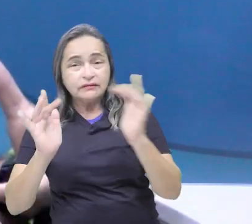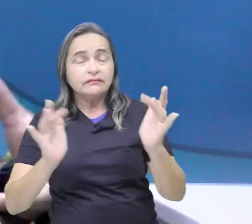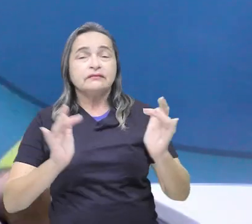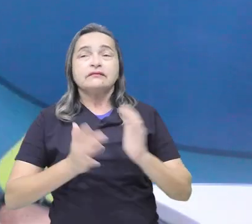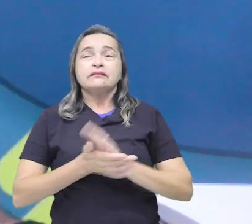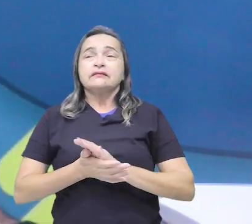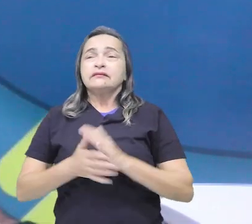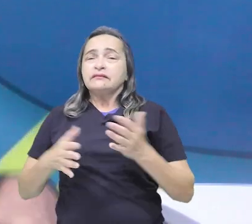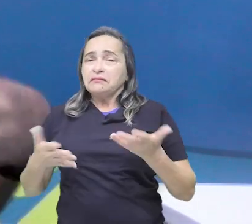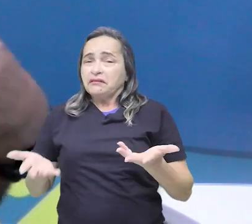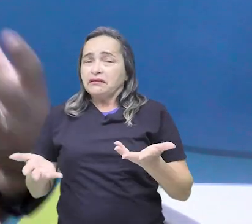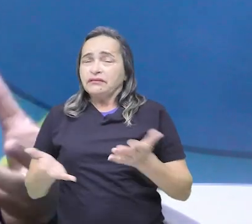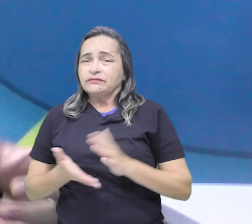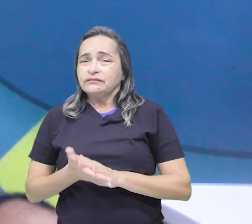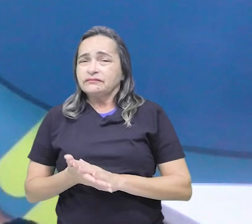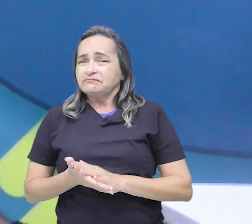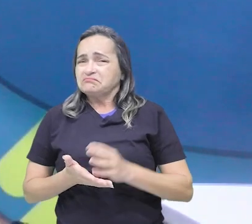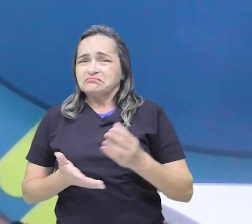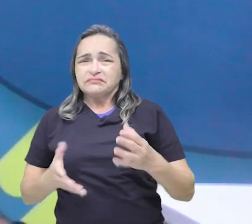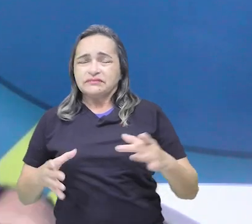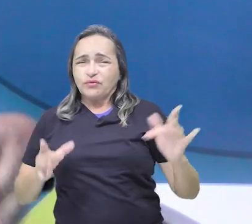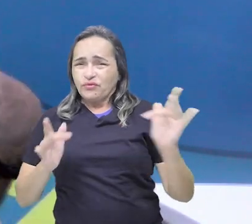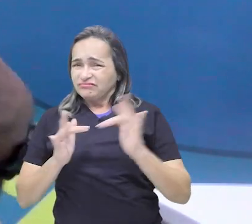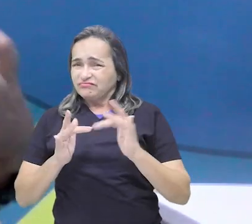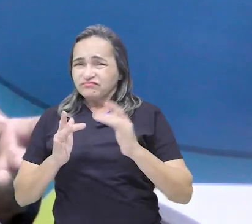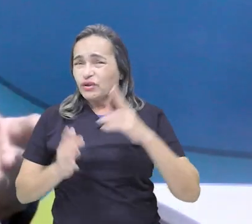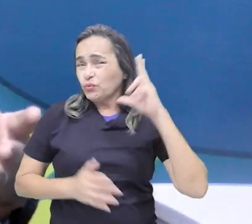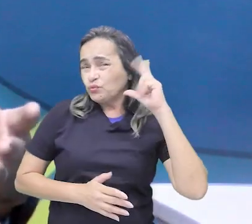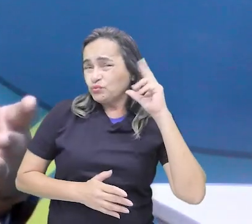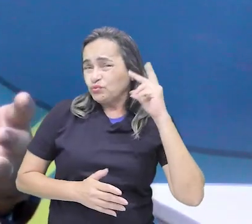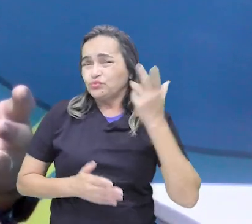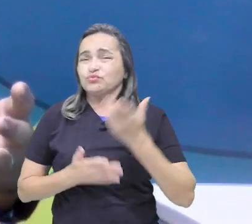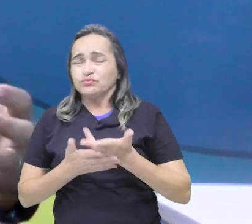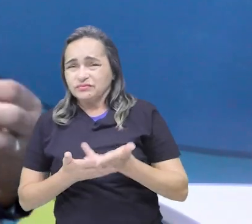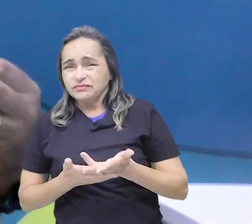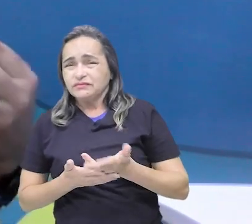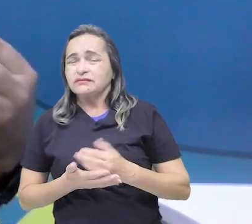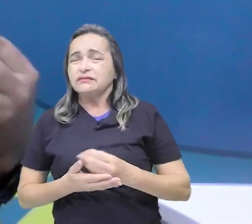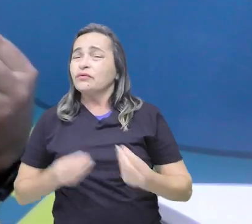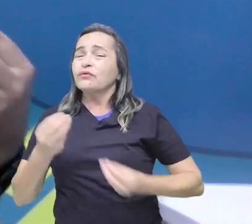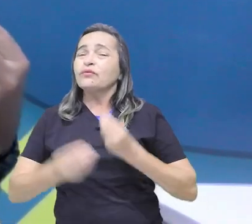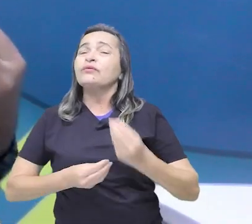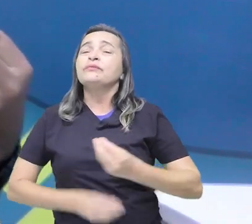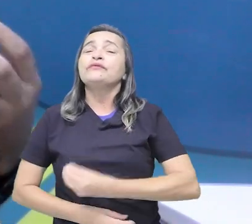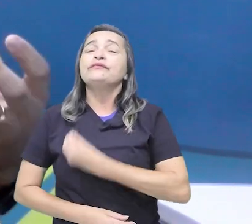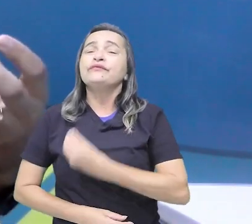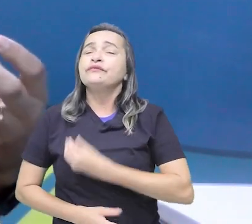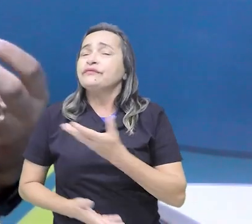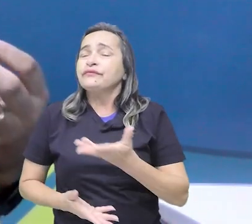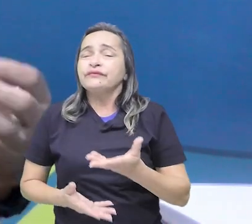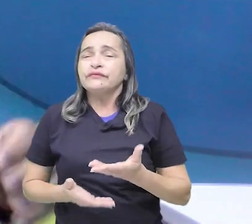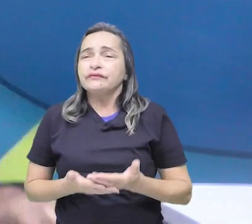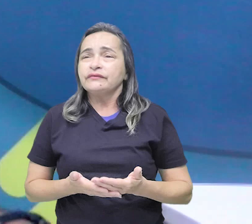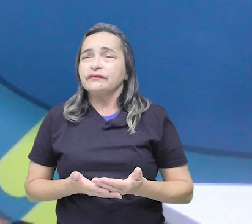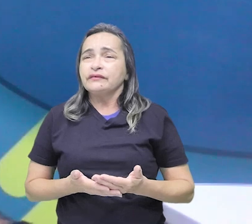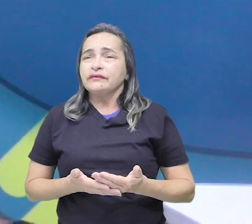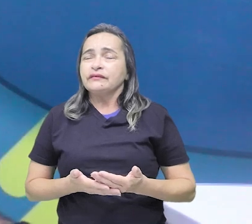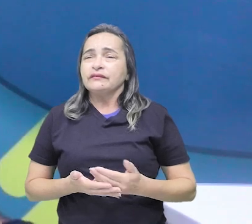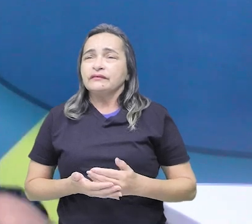está dentro de um campo magnético constantemente. Então o estilo de vida, vamos dizer que ele